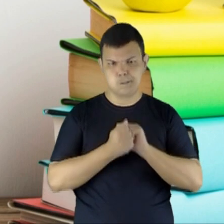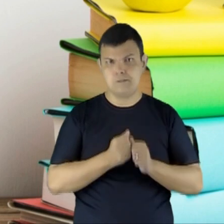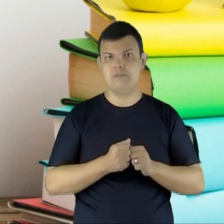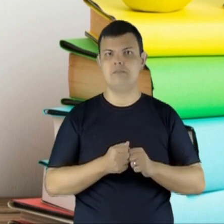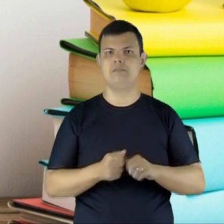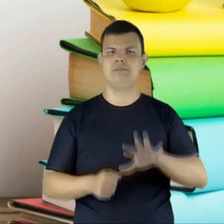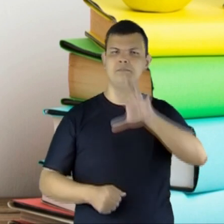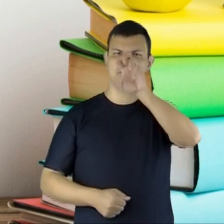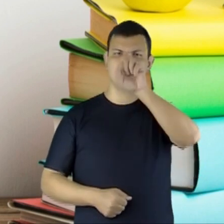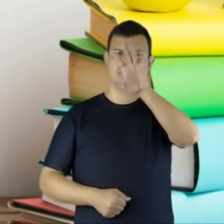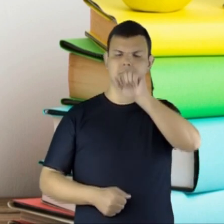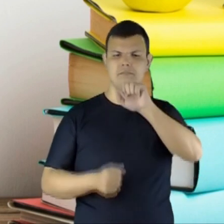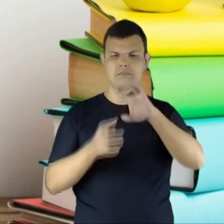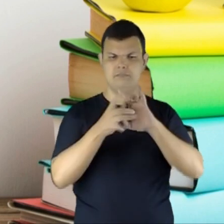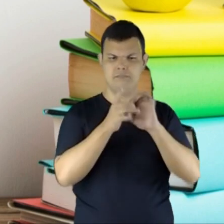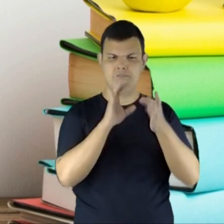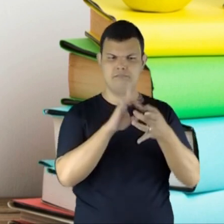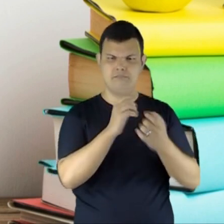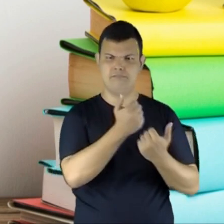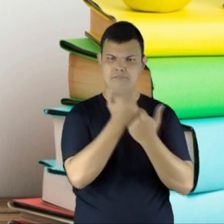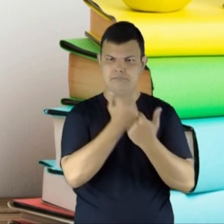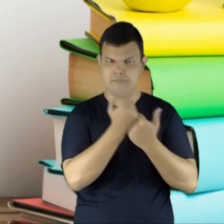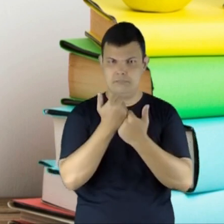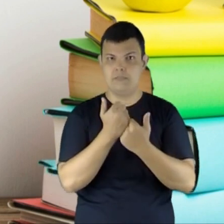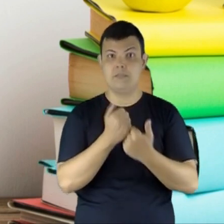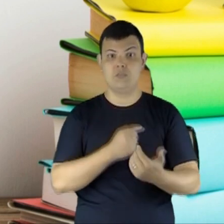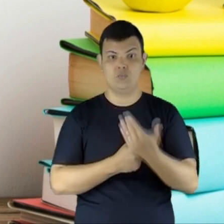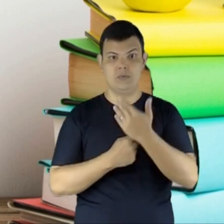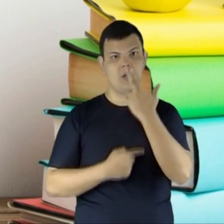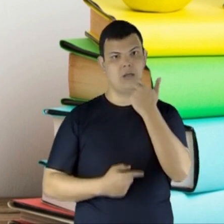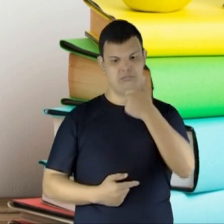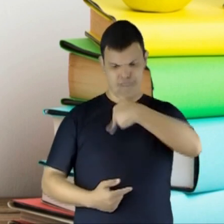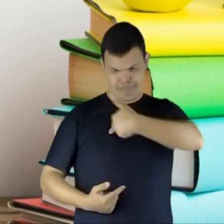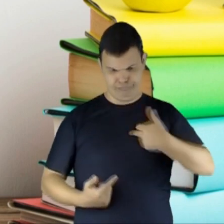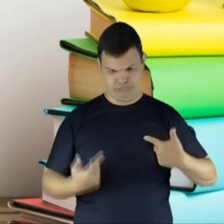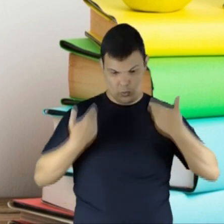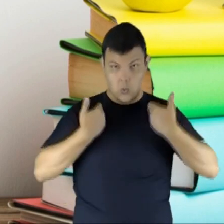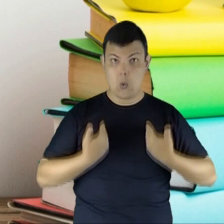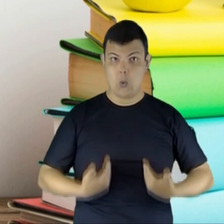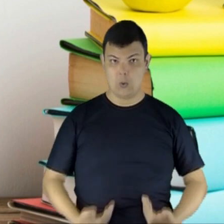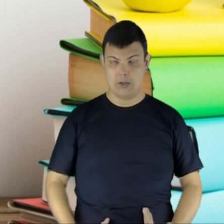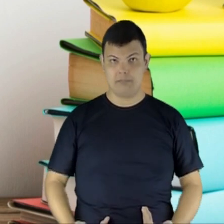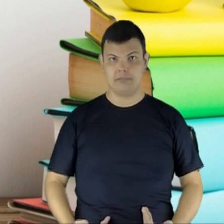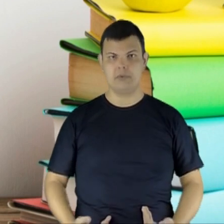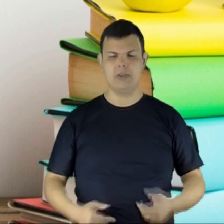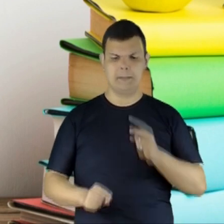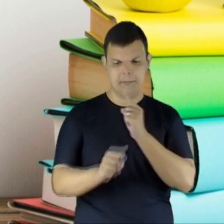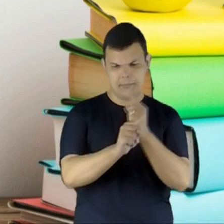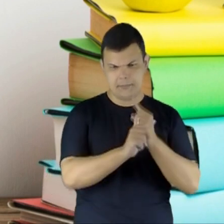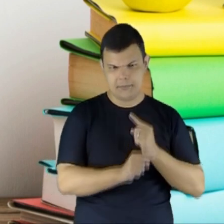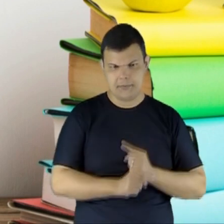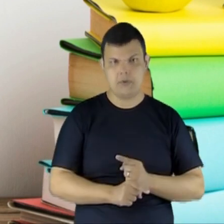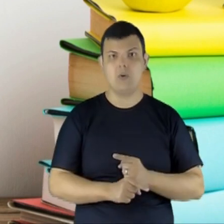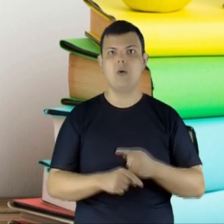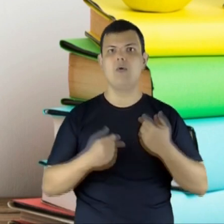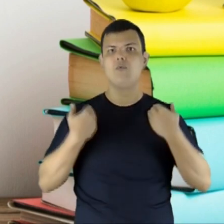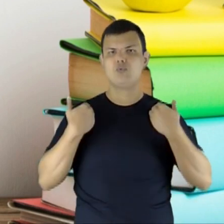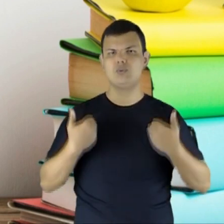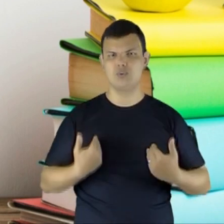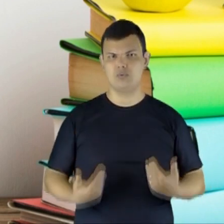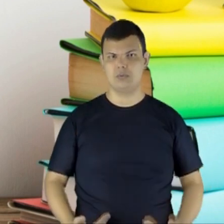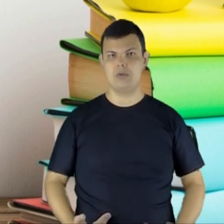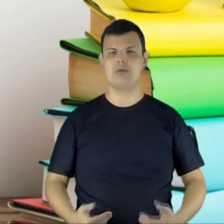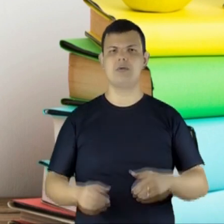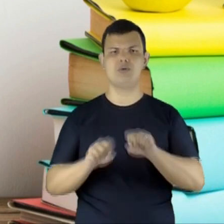considerados corresponsáveis pelo processo de nutrição do organismo, com base na identificação das funções desses